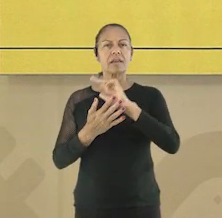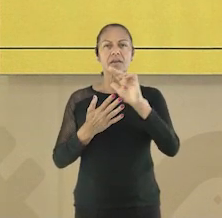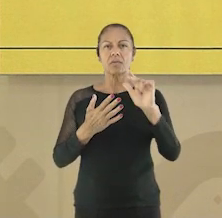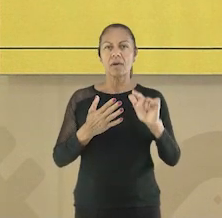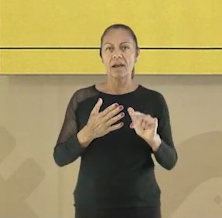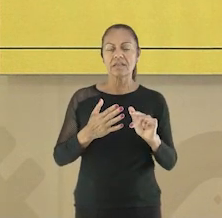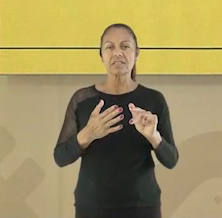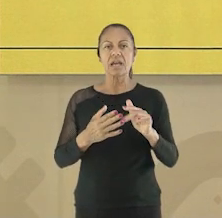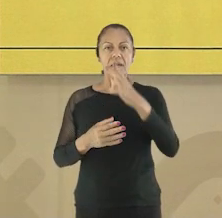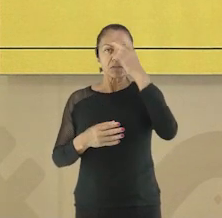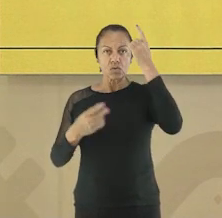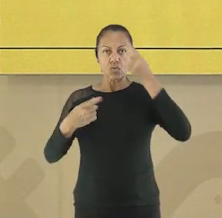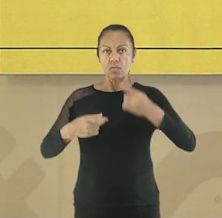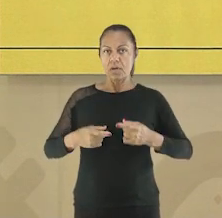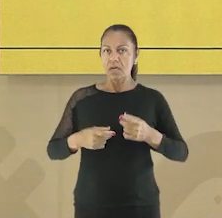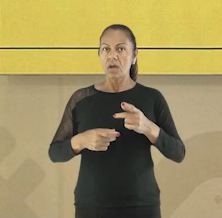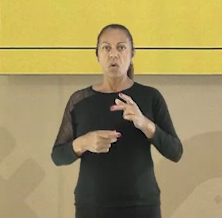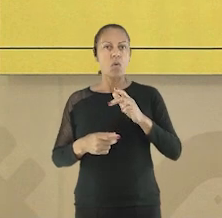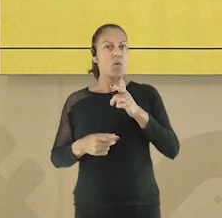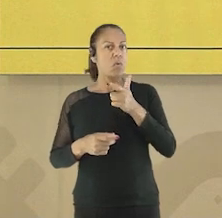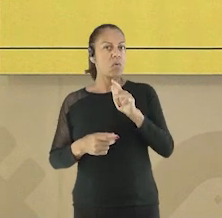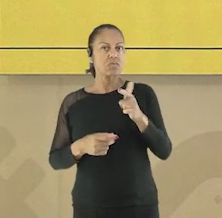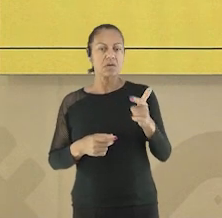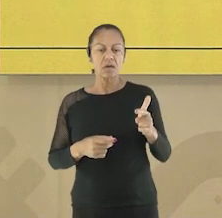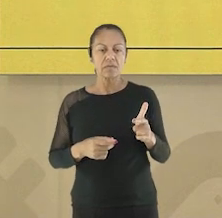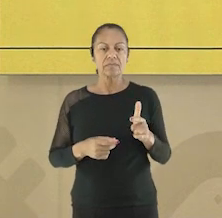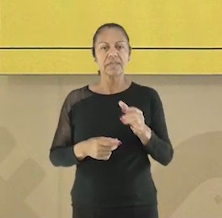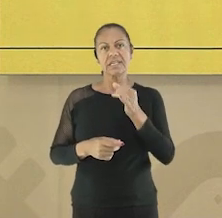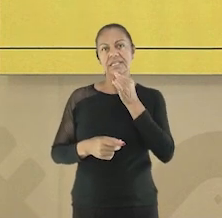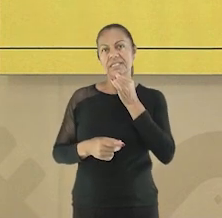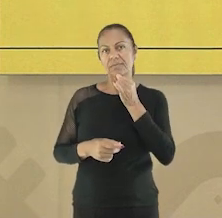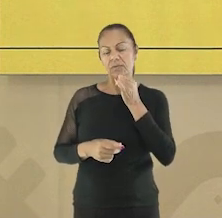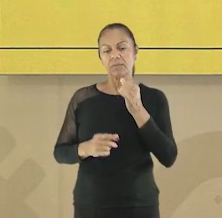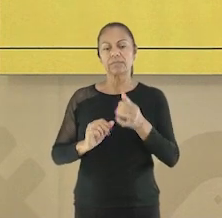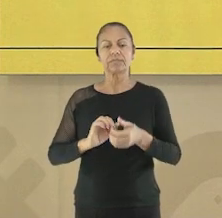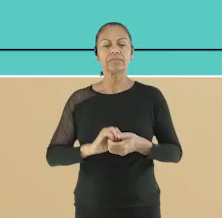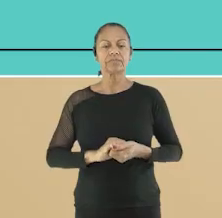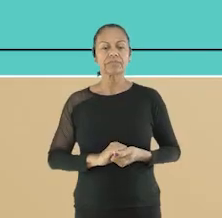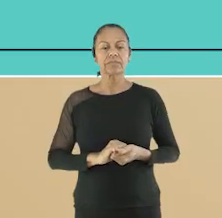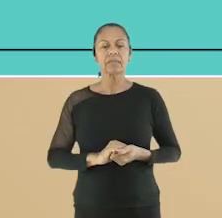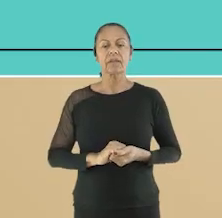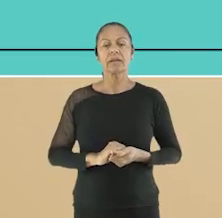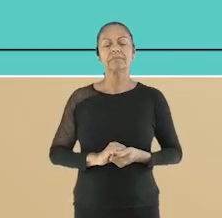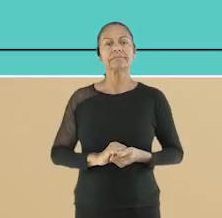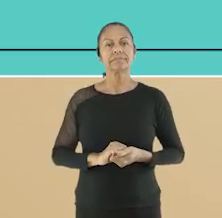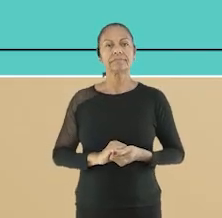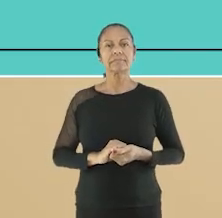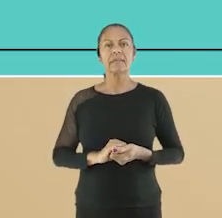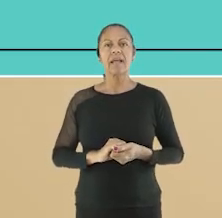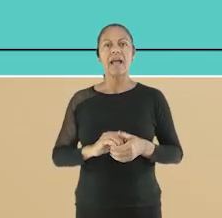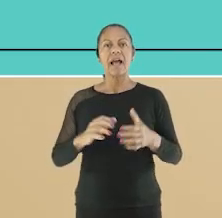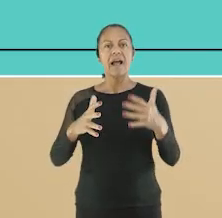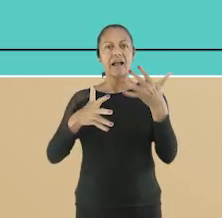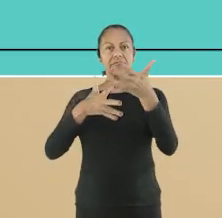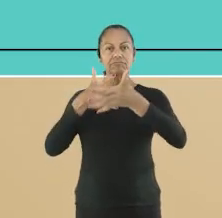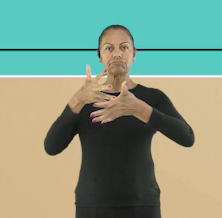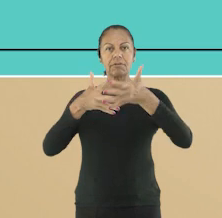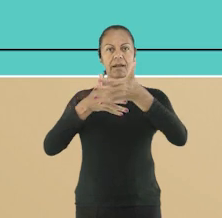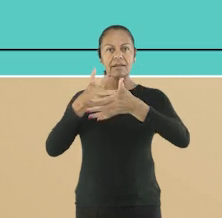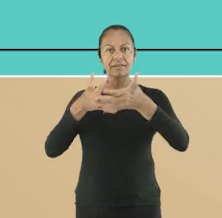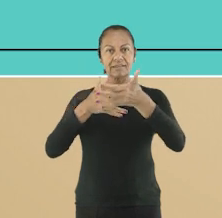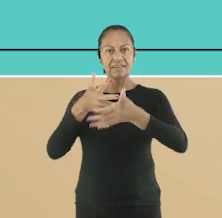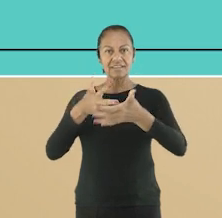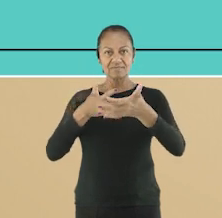de linguagens, algumas humanas e outras não. Vejam só esses próximos exemplos. Olhem só. A língua brasileira